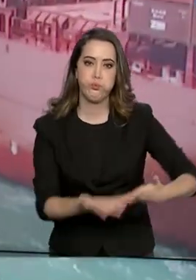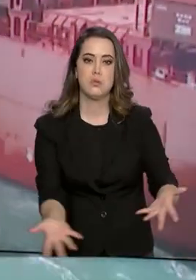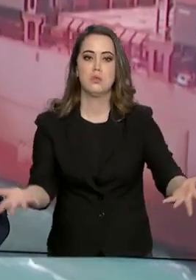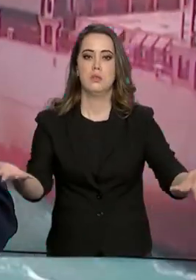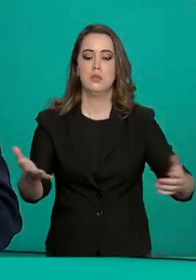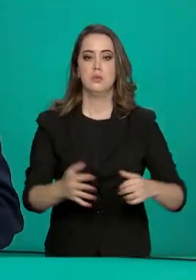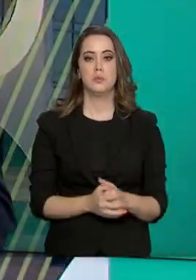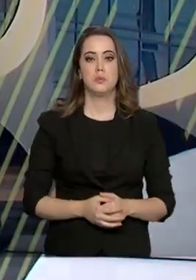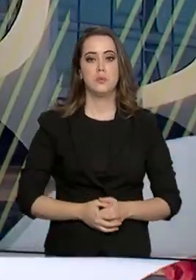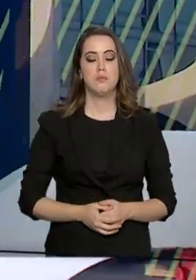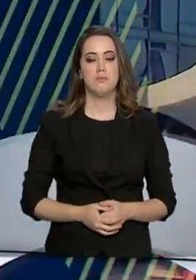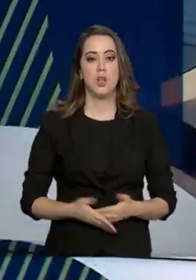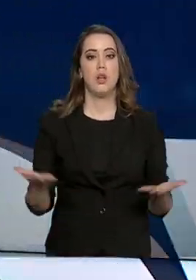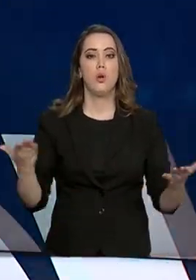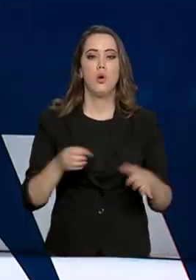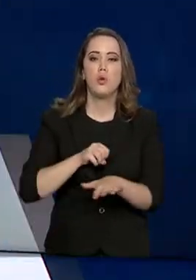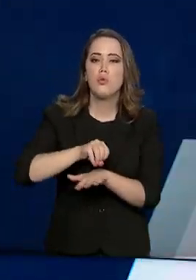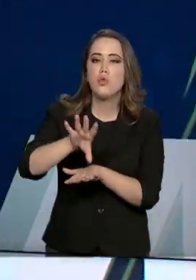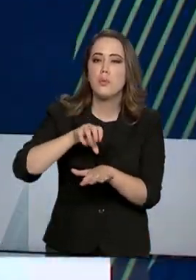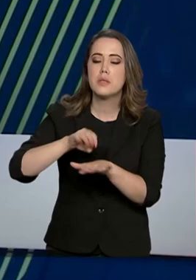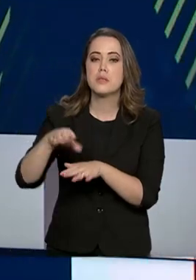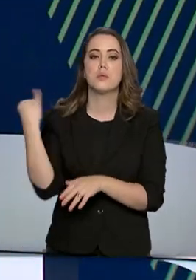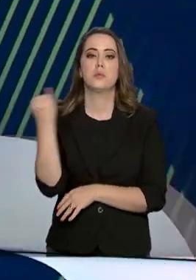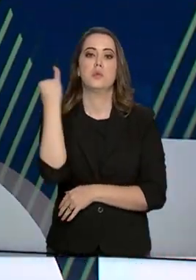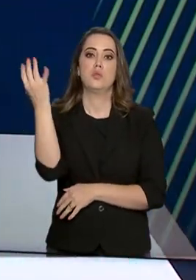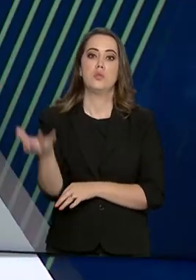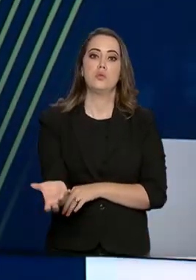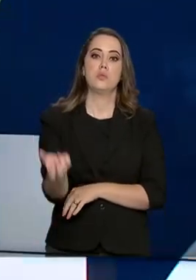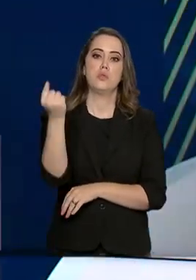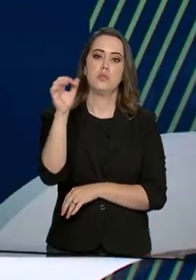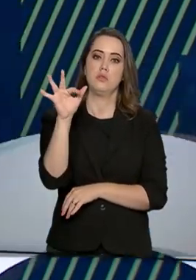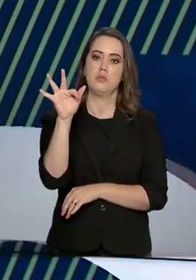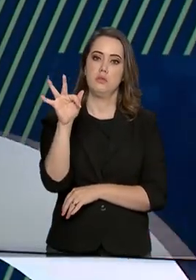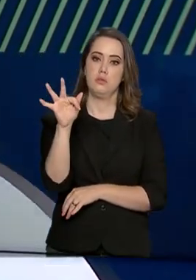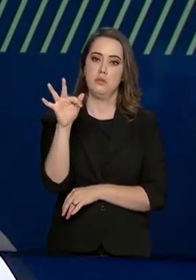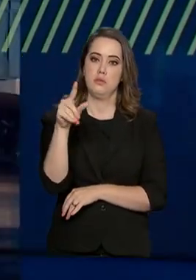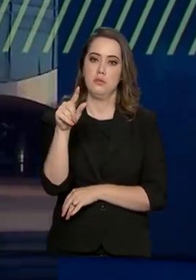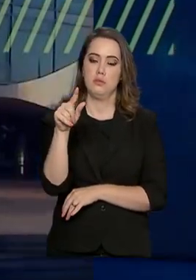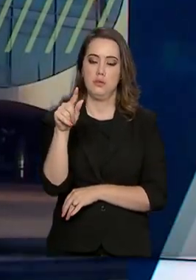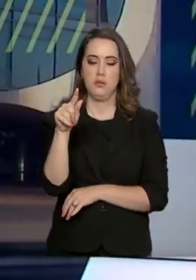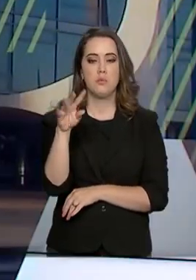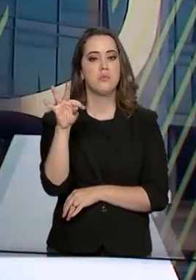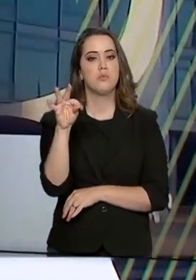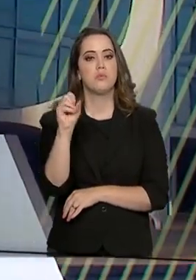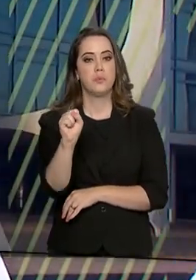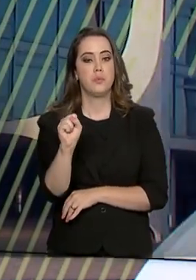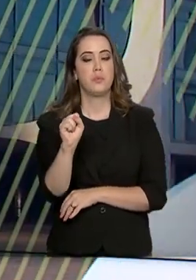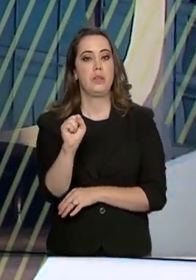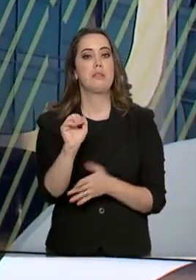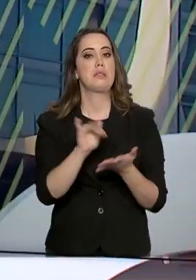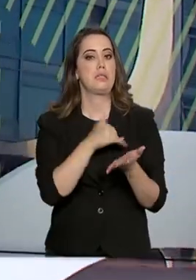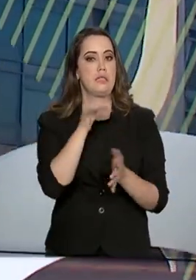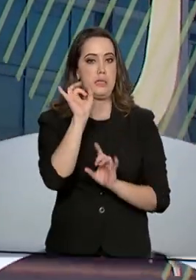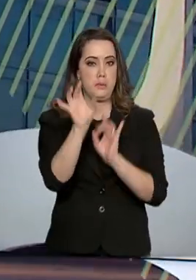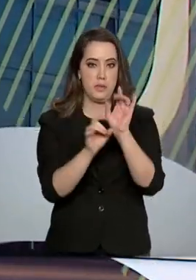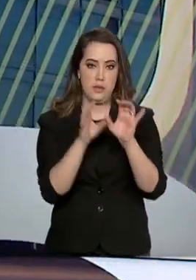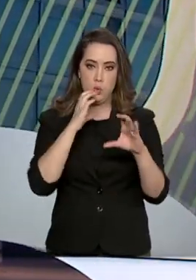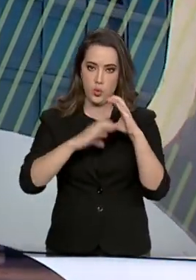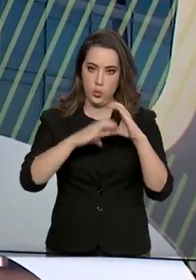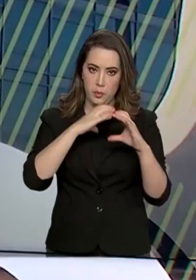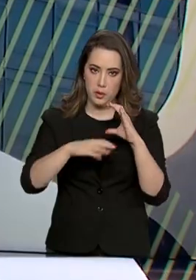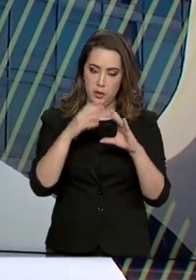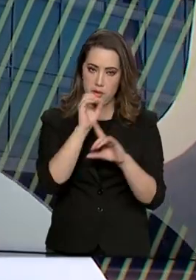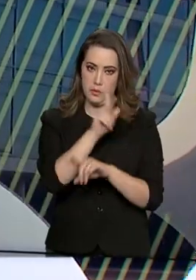agora uma informação importante sobre o saque do fgts a secretaria especial de comunicação social da presidência